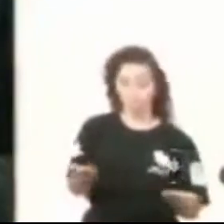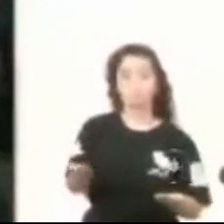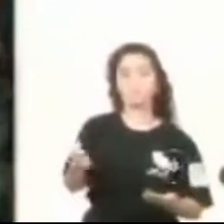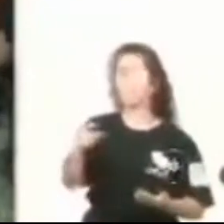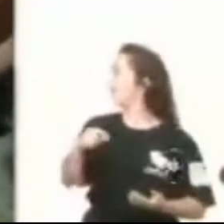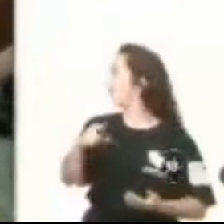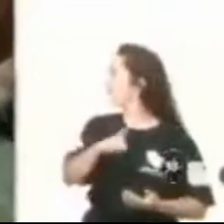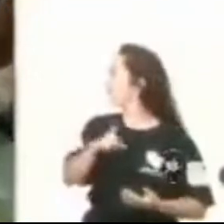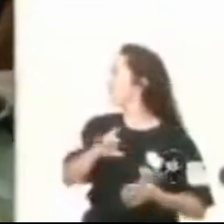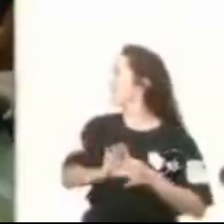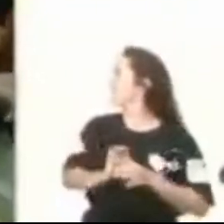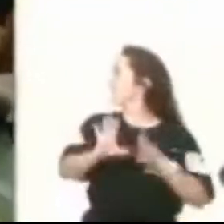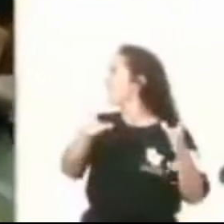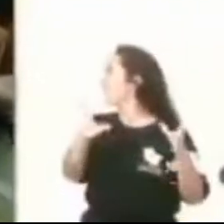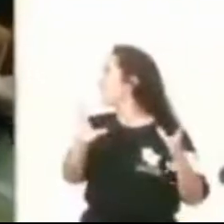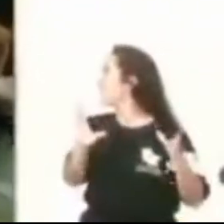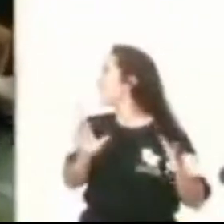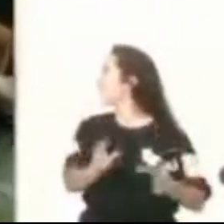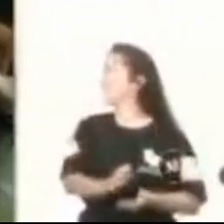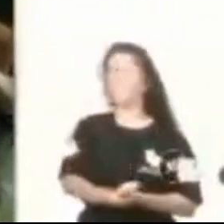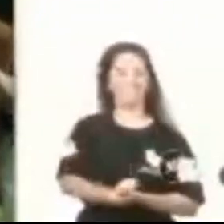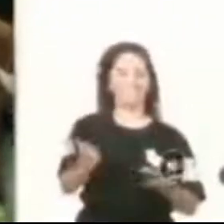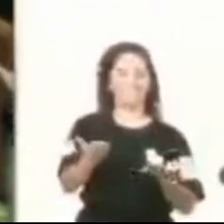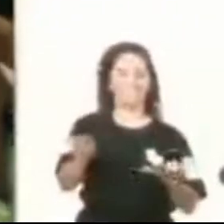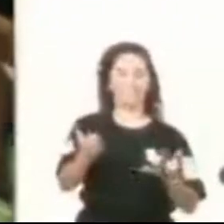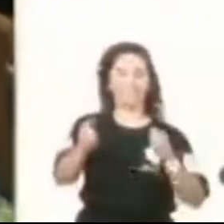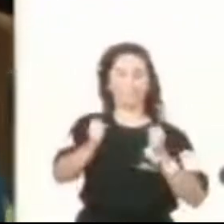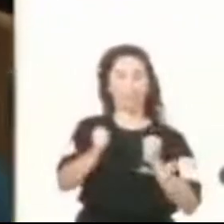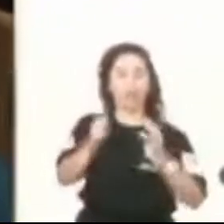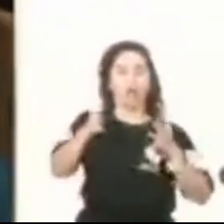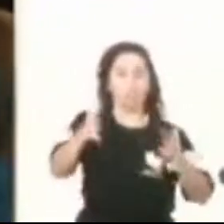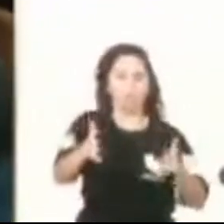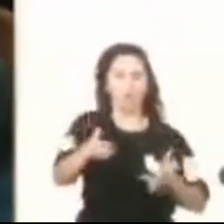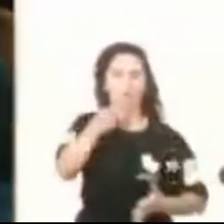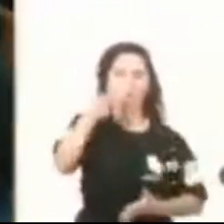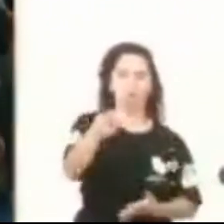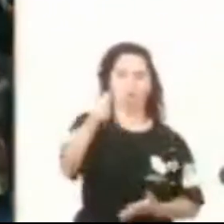liberdade constitucional de manifestar a minha fé.